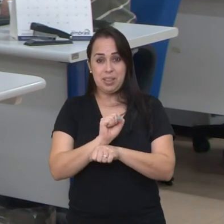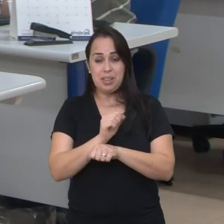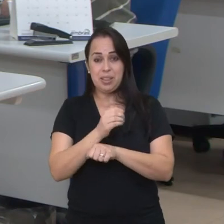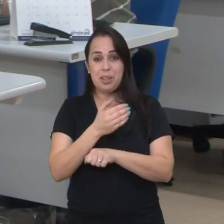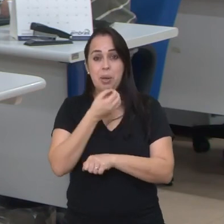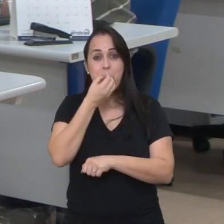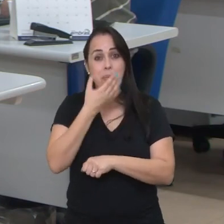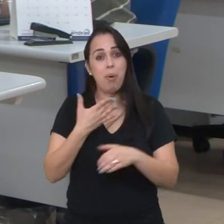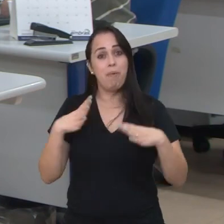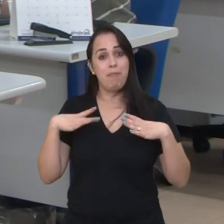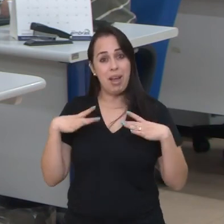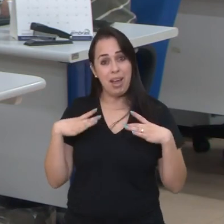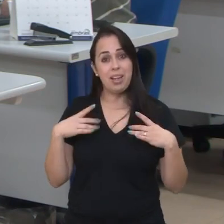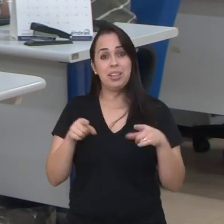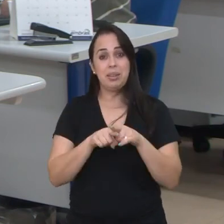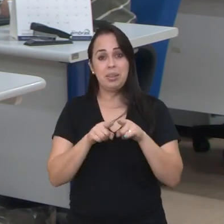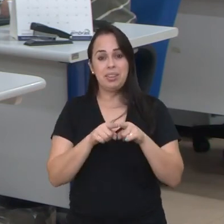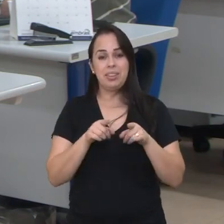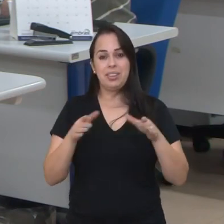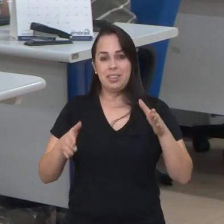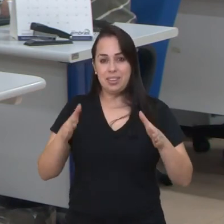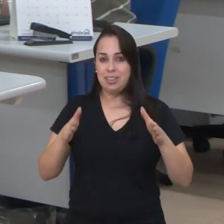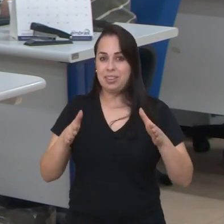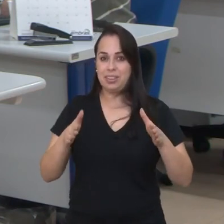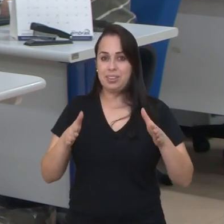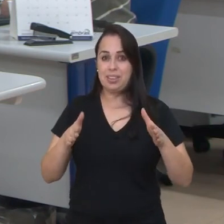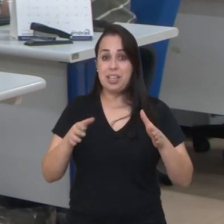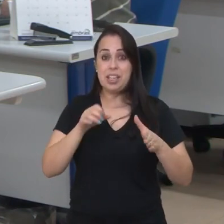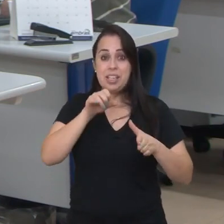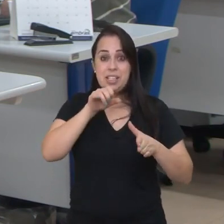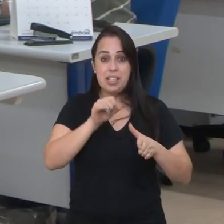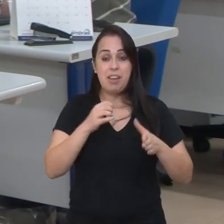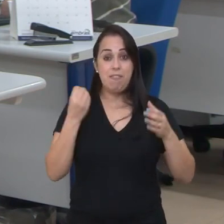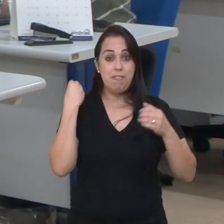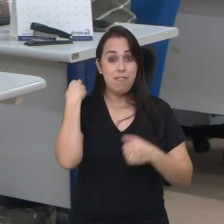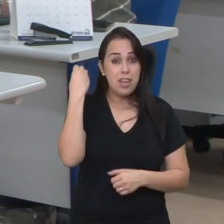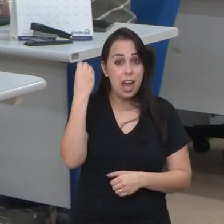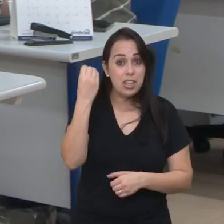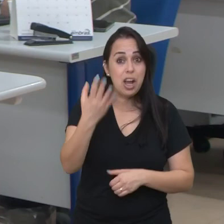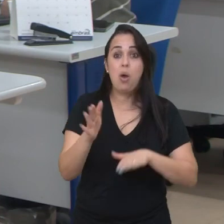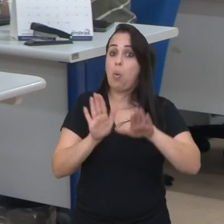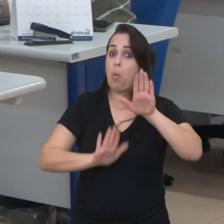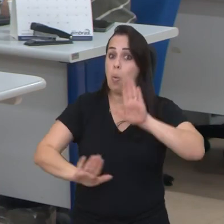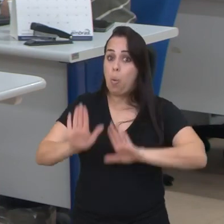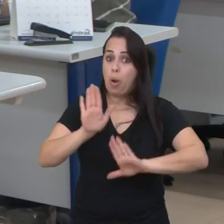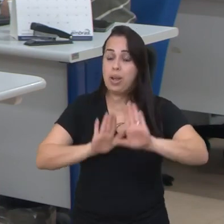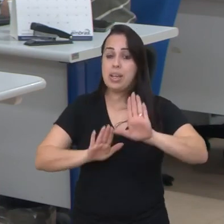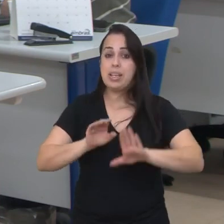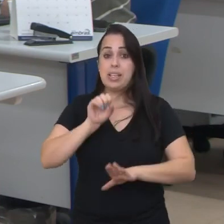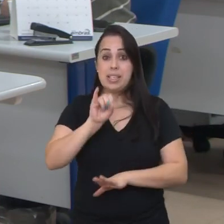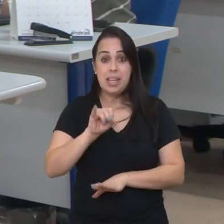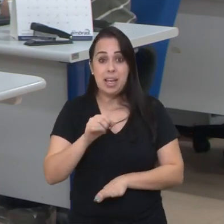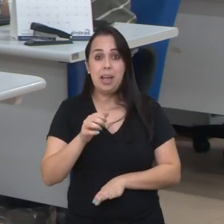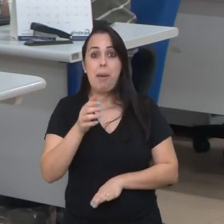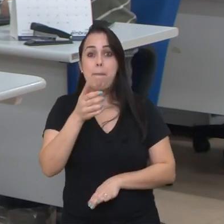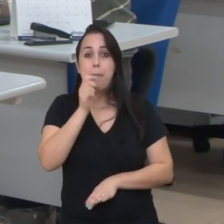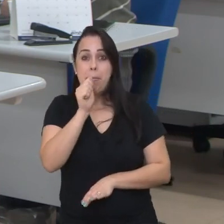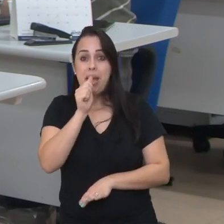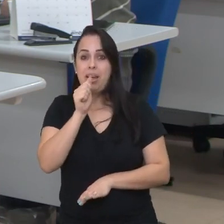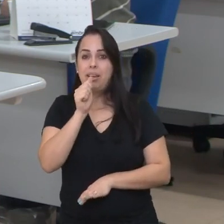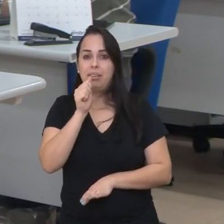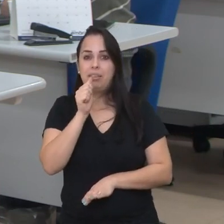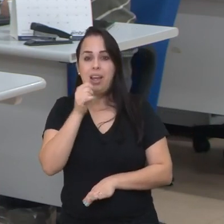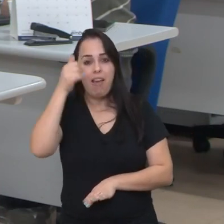pela sua companhia. Espero que todos tenham um ótimo feriado e nesse período vale as recomendações, né? Para quem for viajar, muito cuidado na